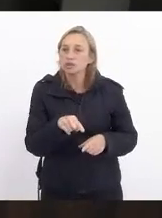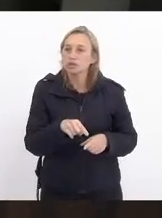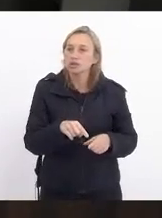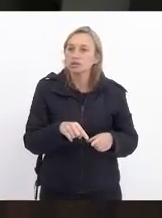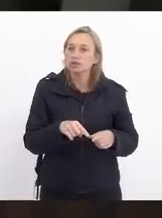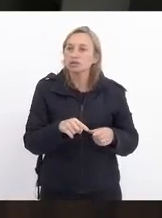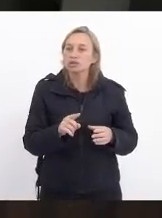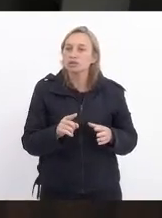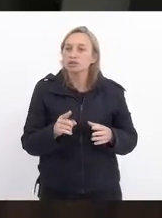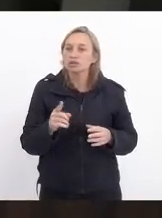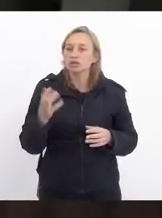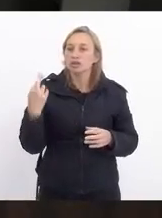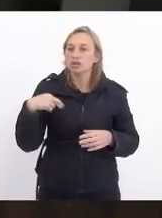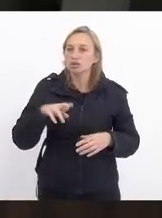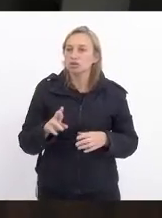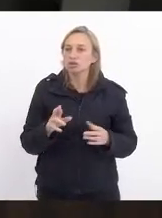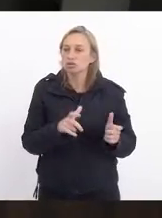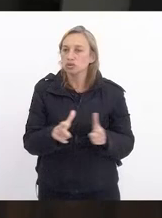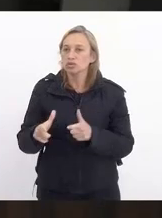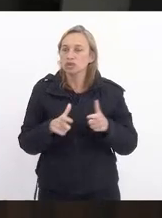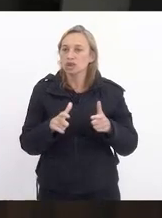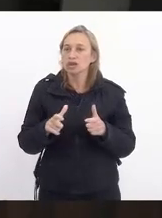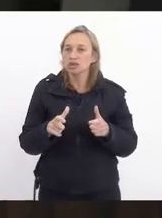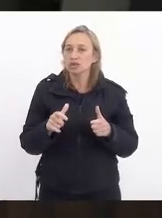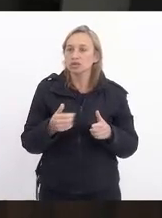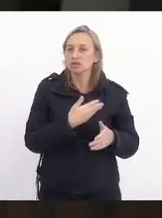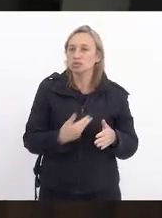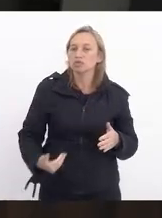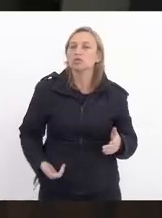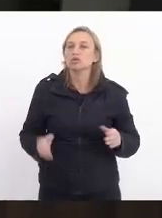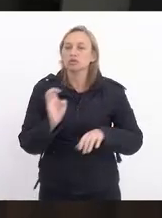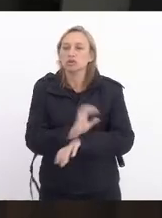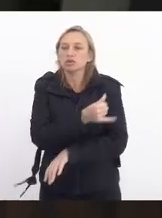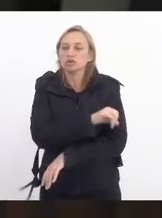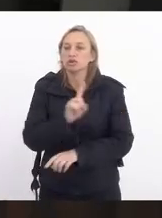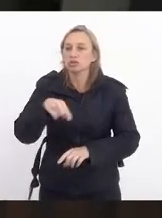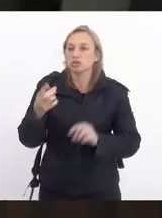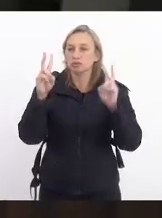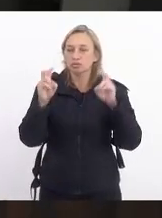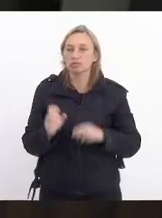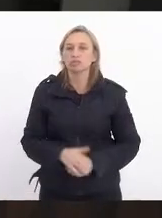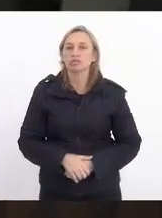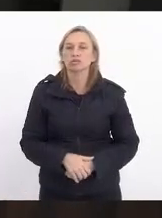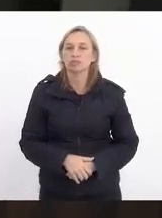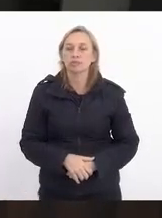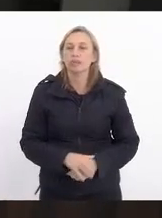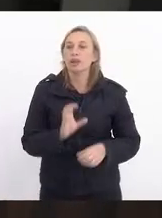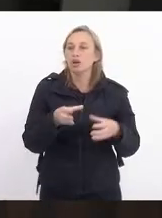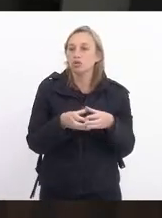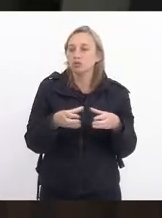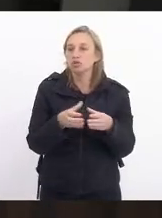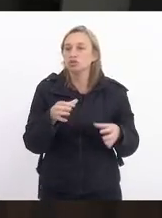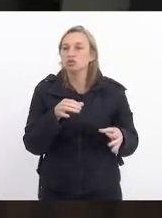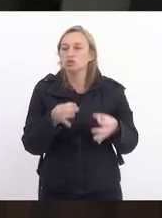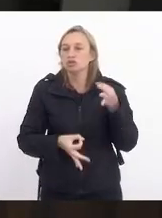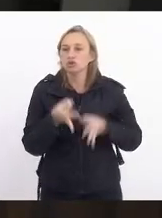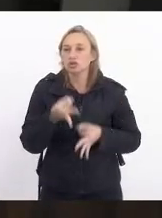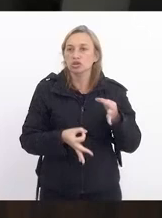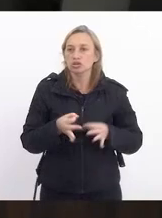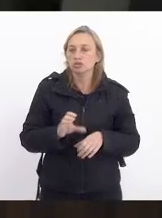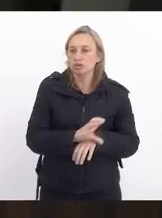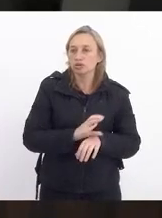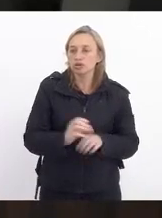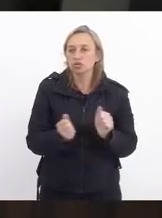assédio religioso em ambientes públicos e privados no estado do Rio de Janeiro e dá outras providências pareceres da comissão de correção de pela